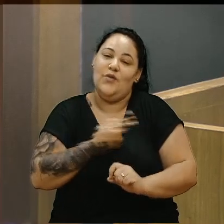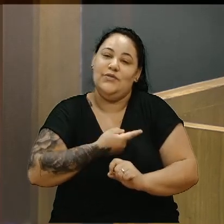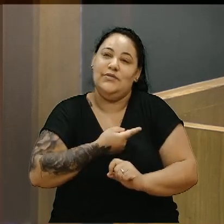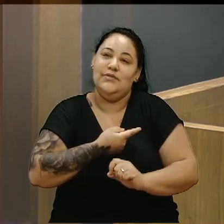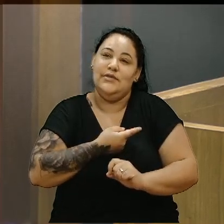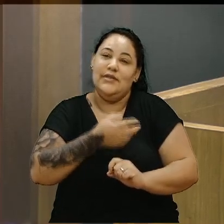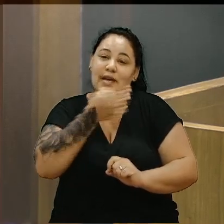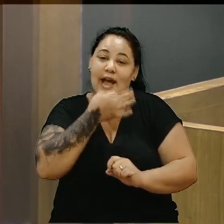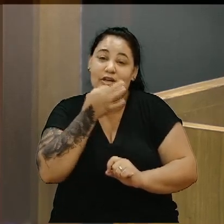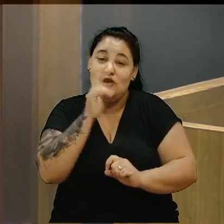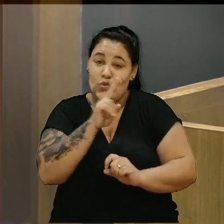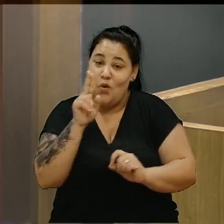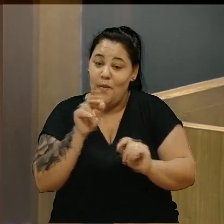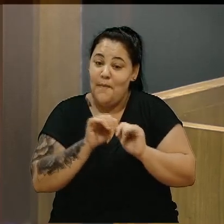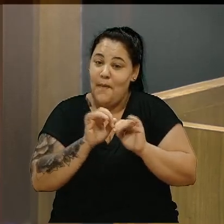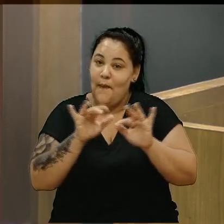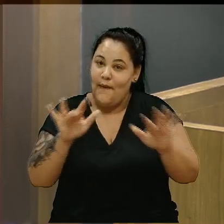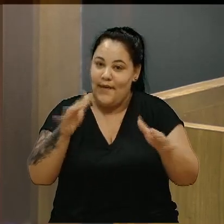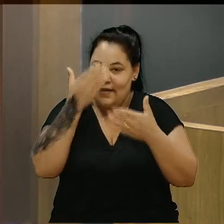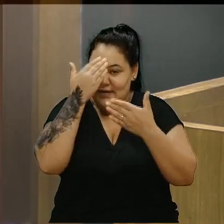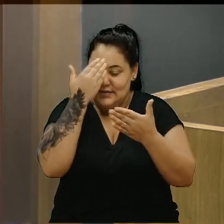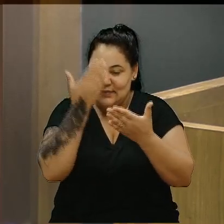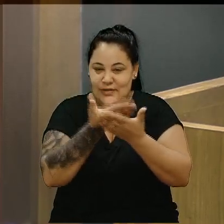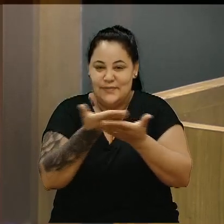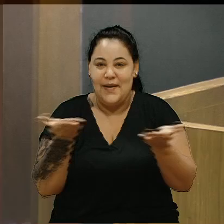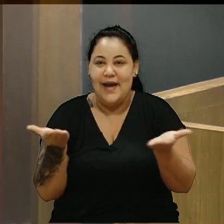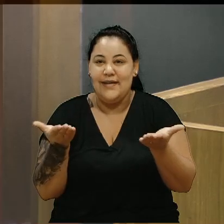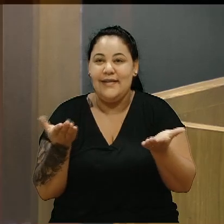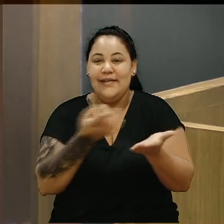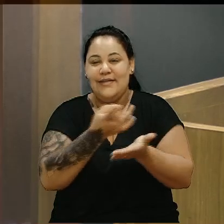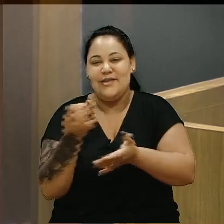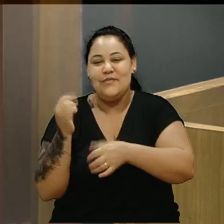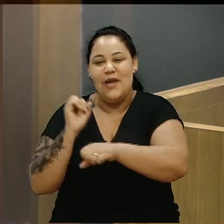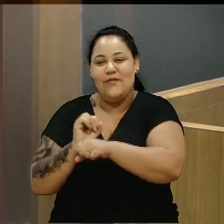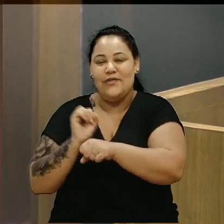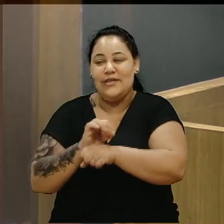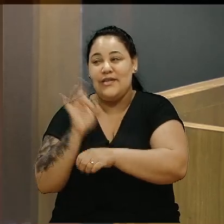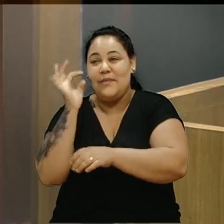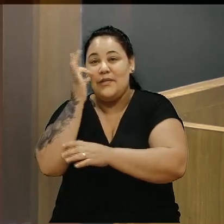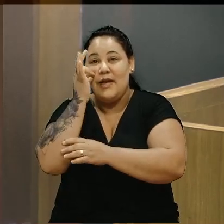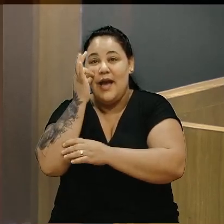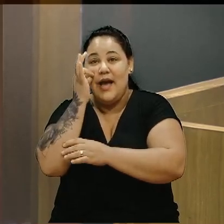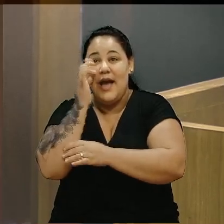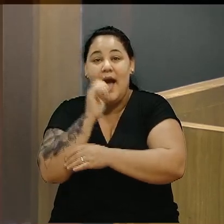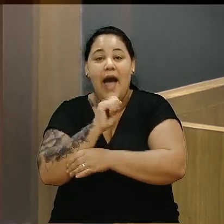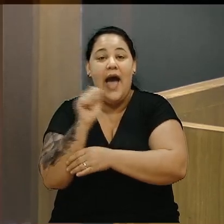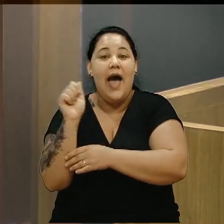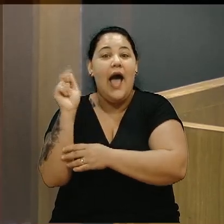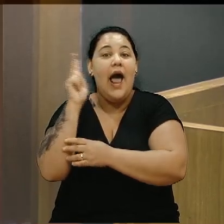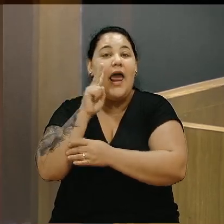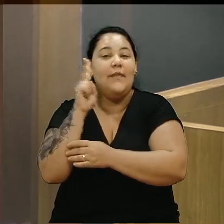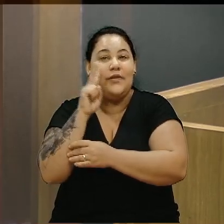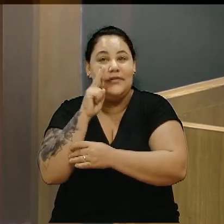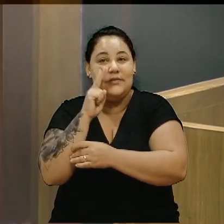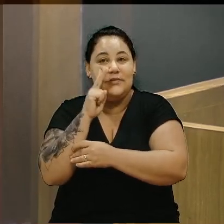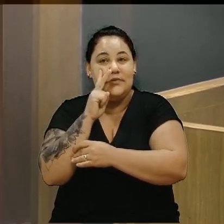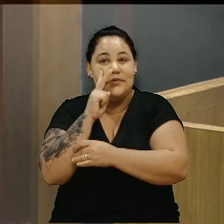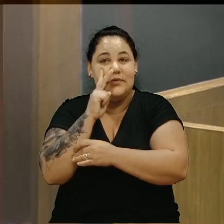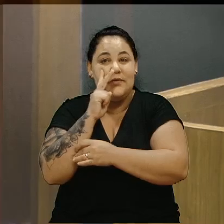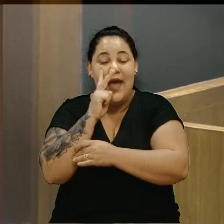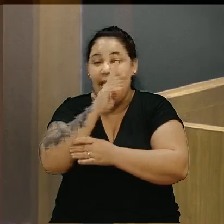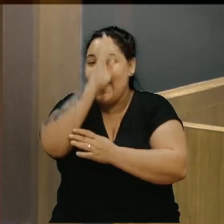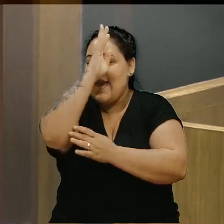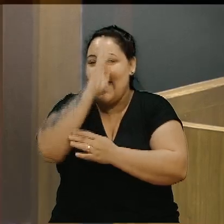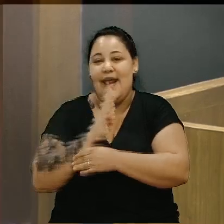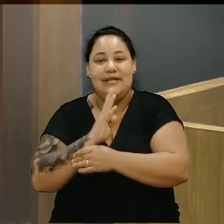município. Agradecemos pelo espaço cedido e aguardamos todos vocês lá. E lembrando, o evento ele é 100% gratuito. Ele é